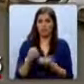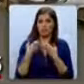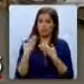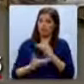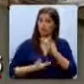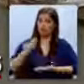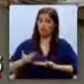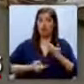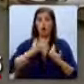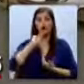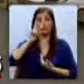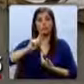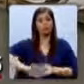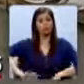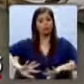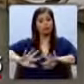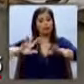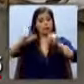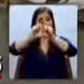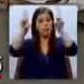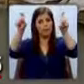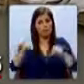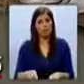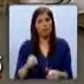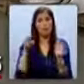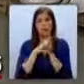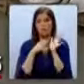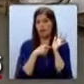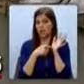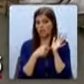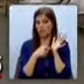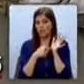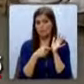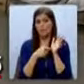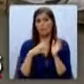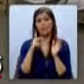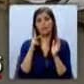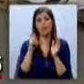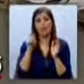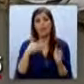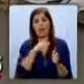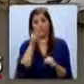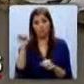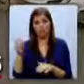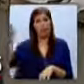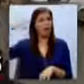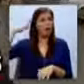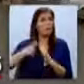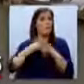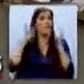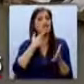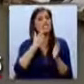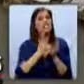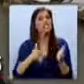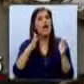reabilitar, o recuperar desta empresa e desta marca aqui da Cerâmica de Valadares, uma empresa que chegou a ser a maior cerâmica portuguesa.